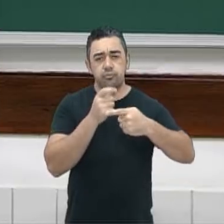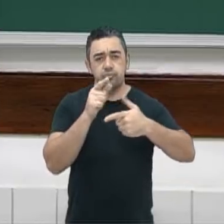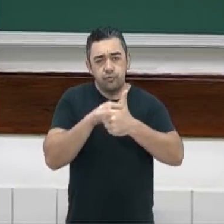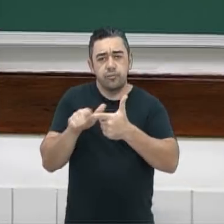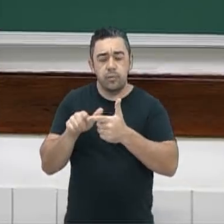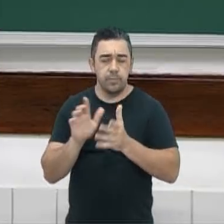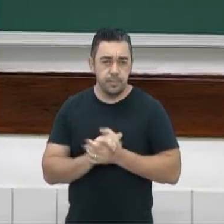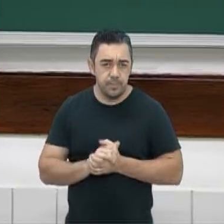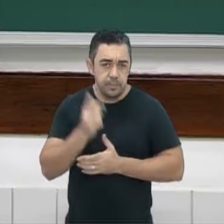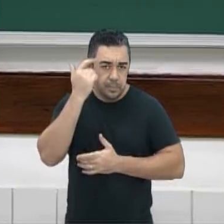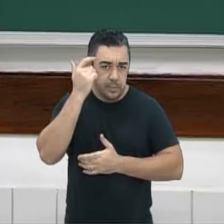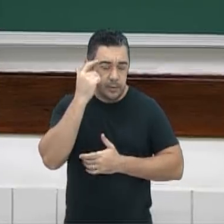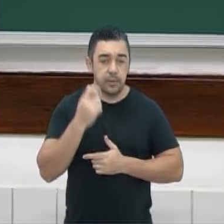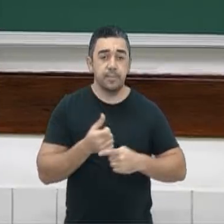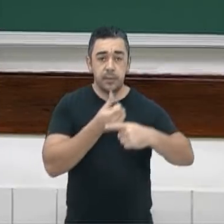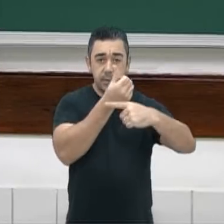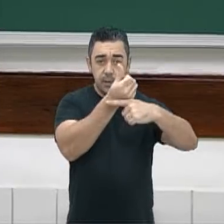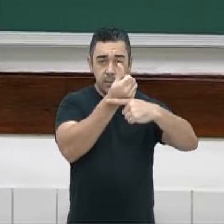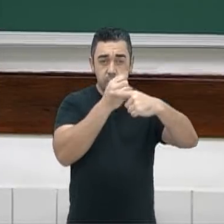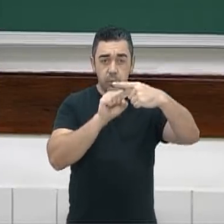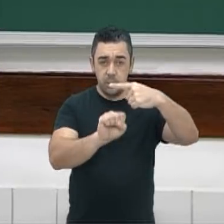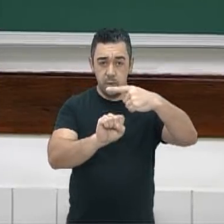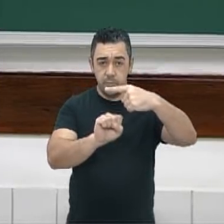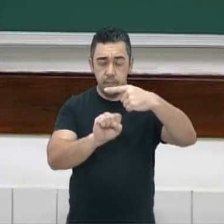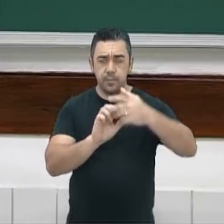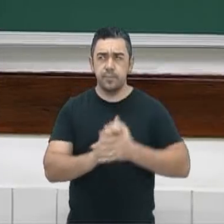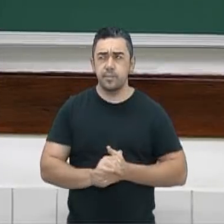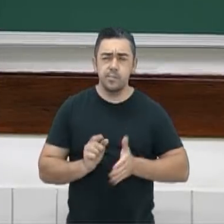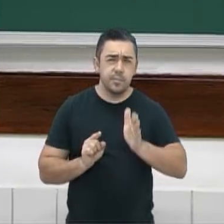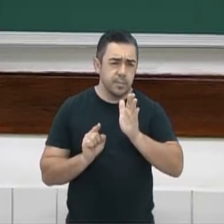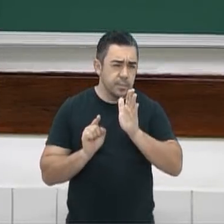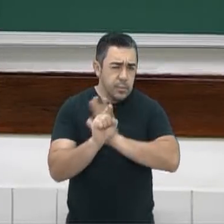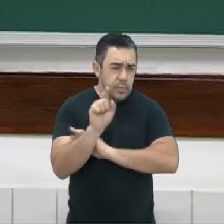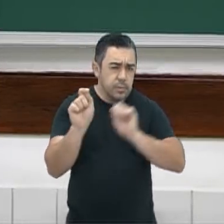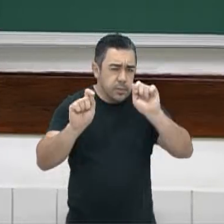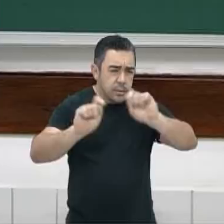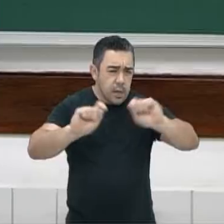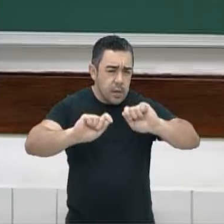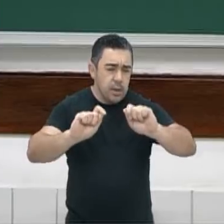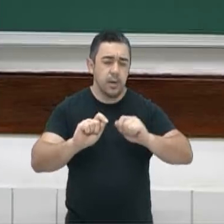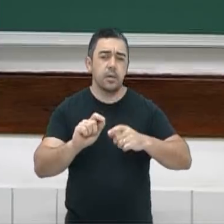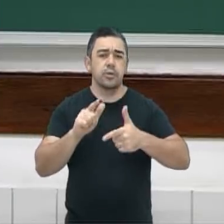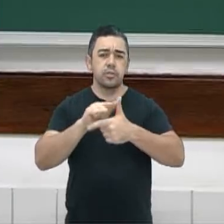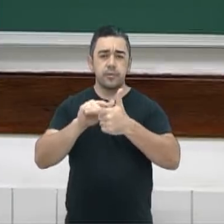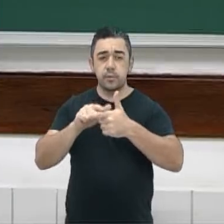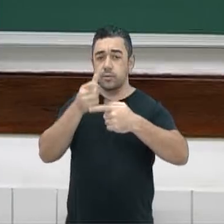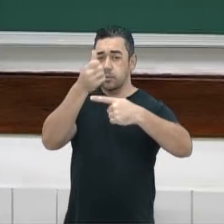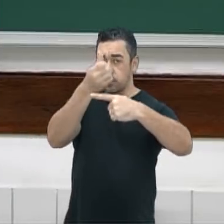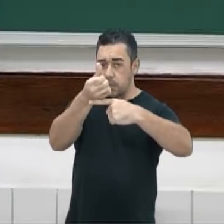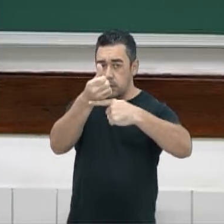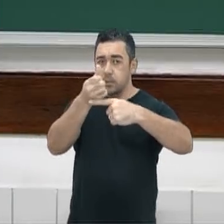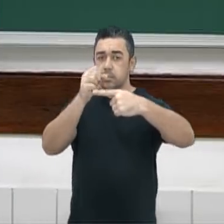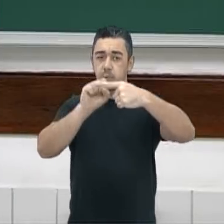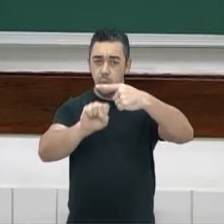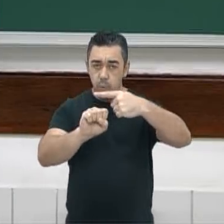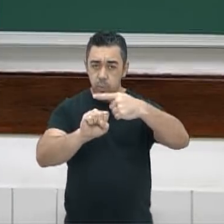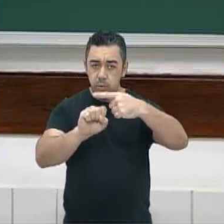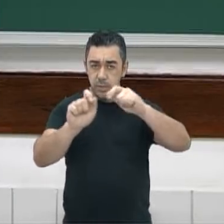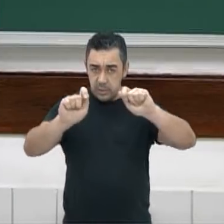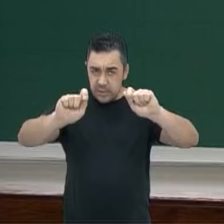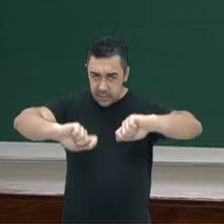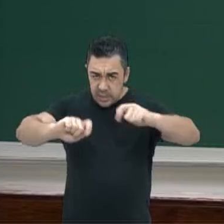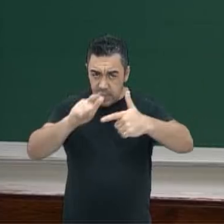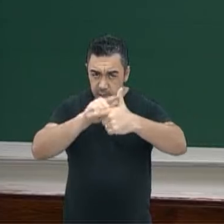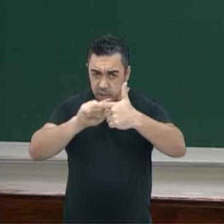aqui. 6/8. Tem algum número que eu consigo dividir o 6 e o 8 ao